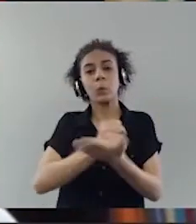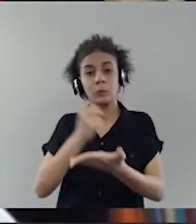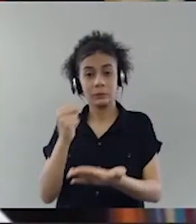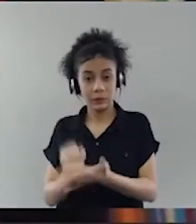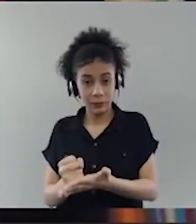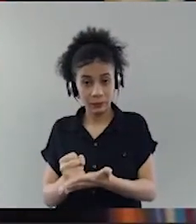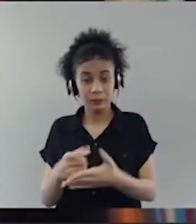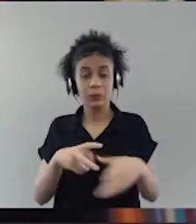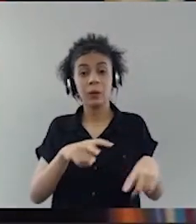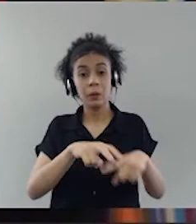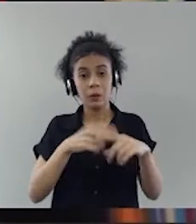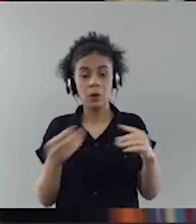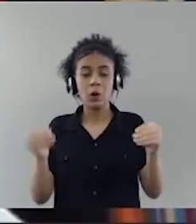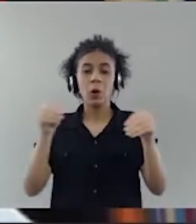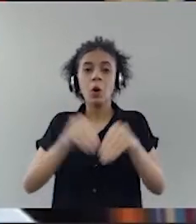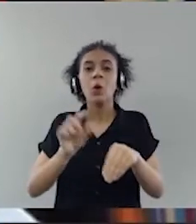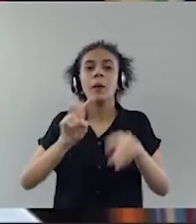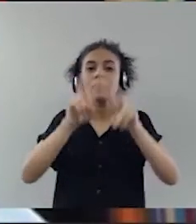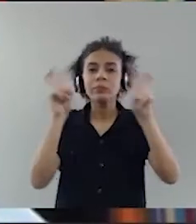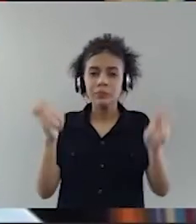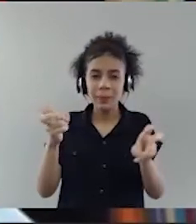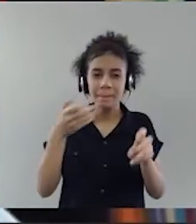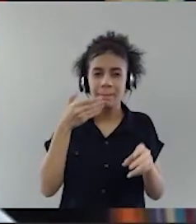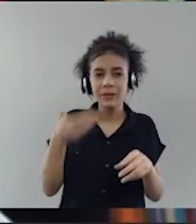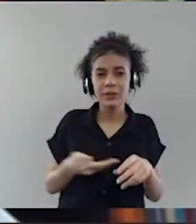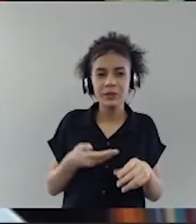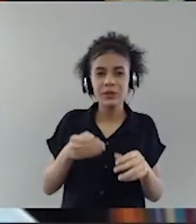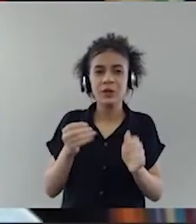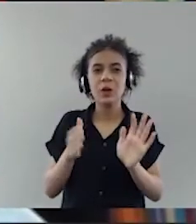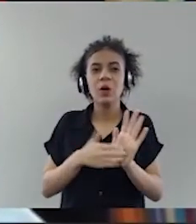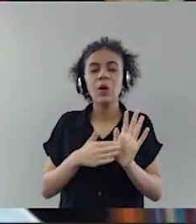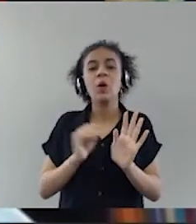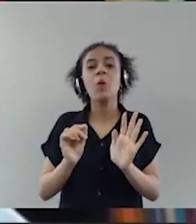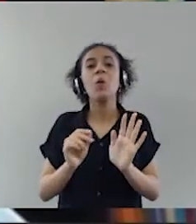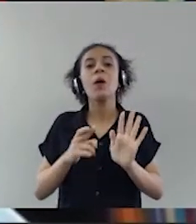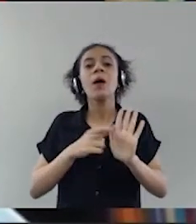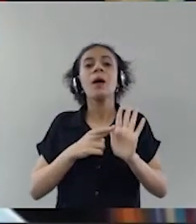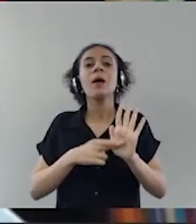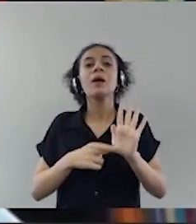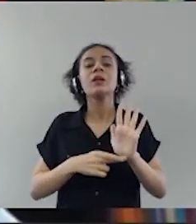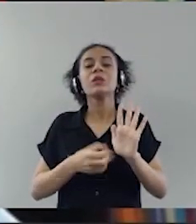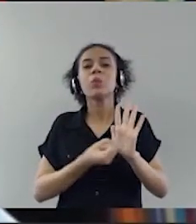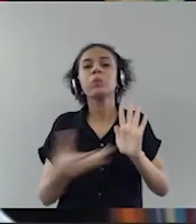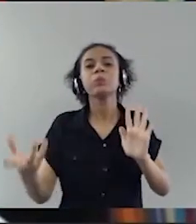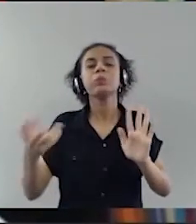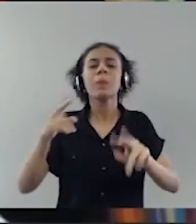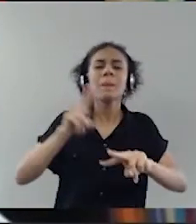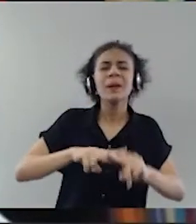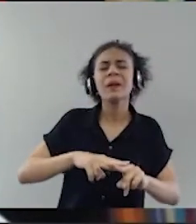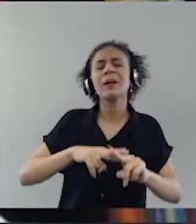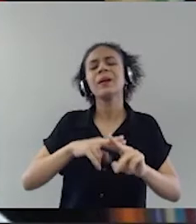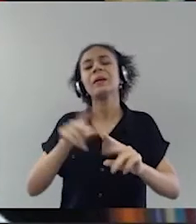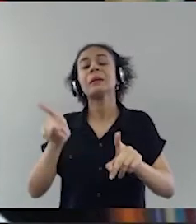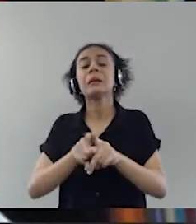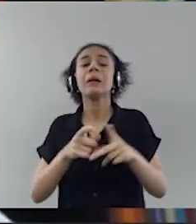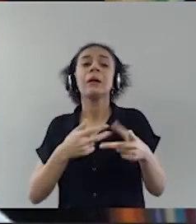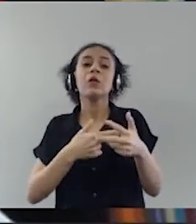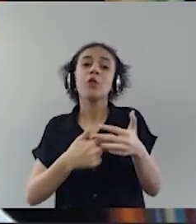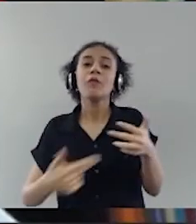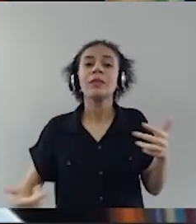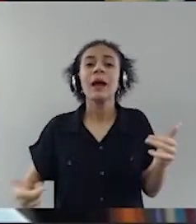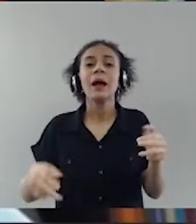ponto, provavelmente, que me foi pedido que tratasse, que é o registro de preços e as novidades aí trazidas nesse